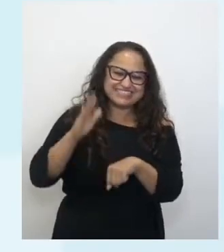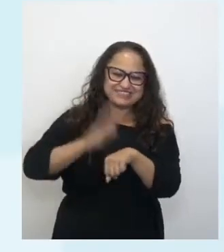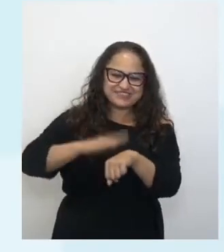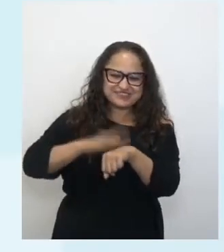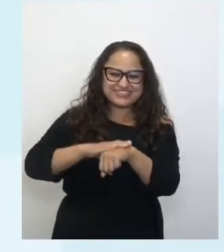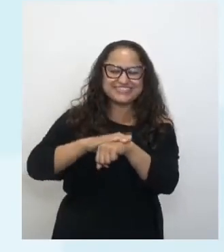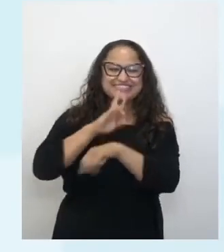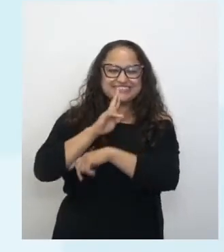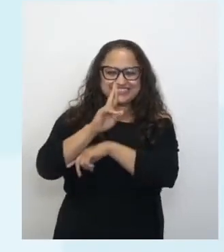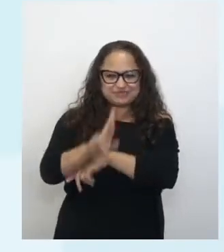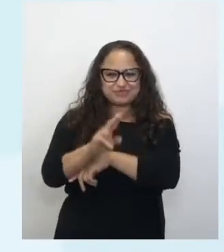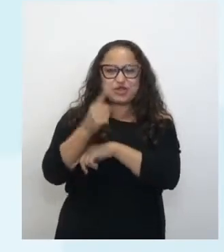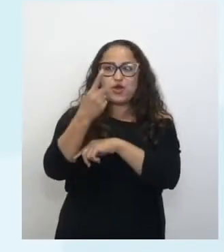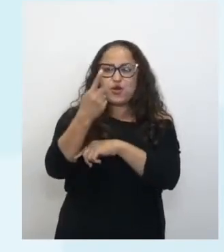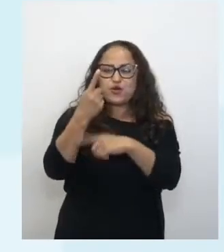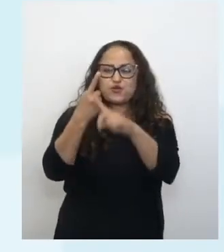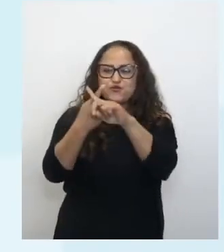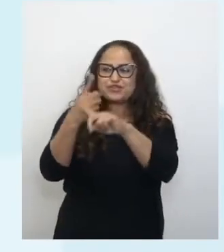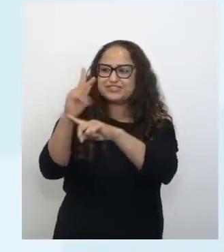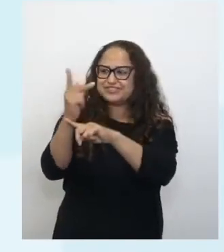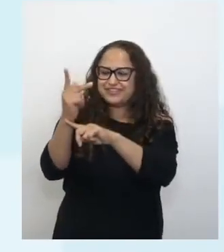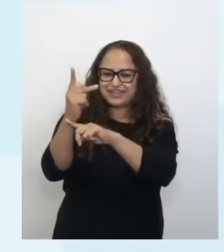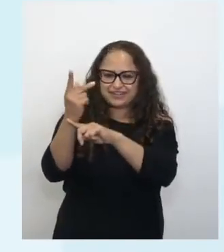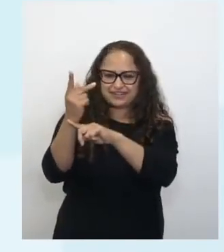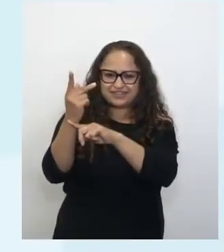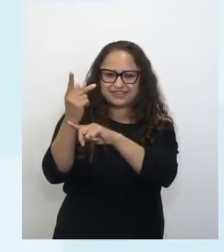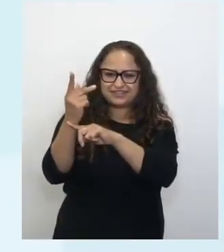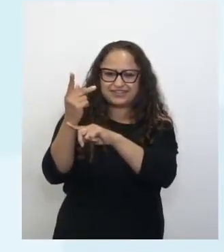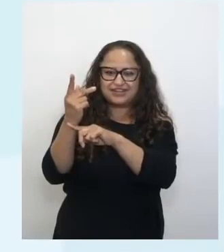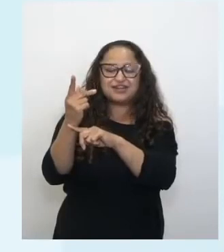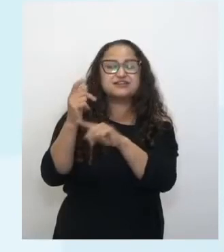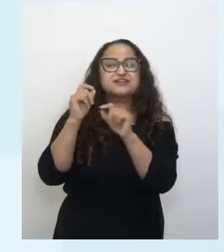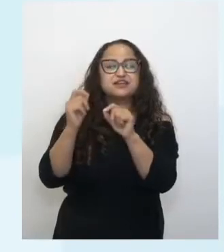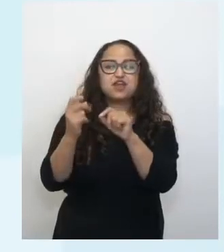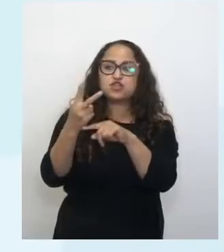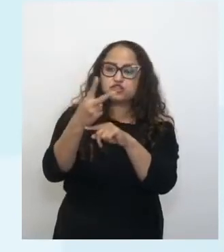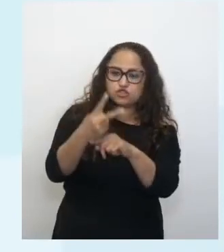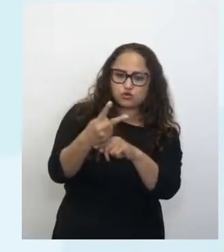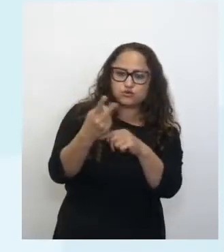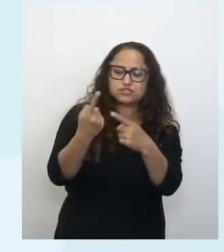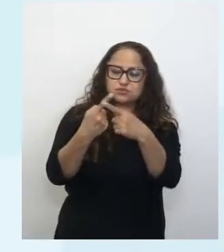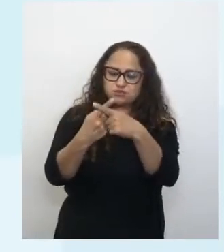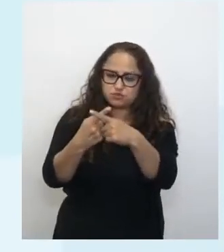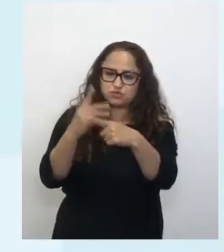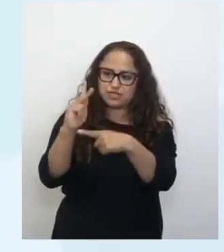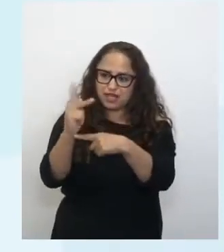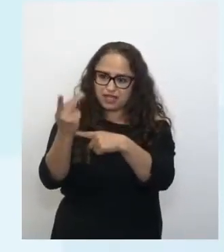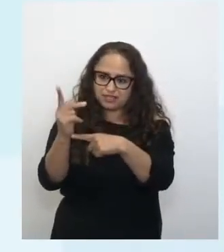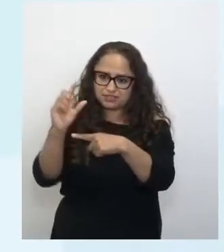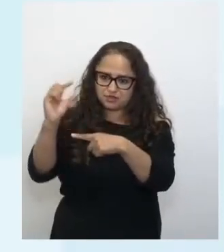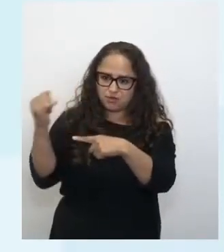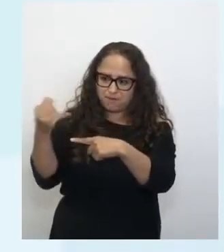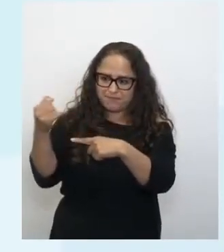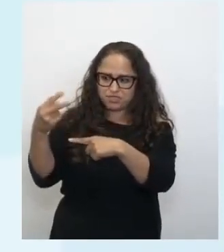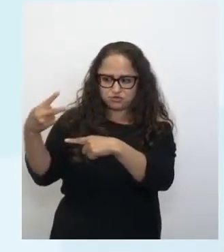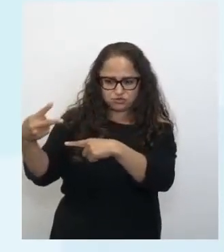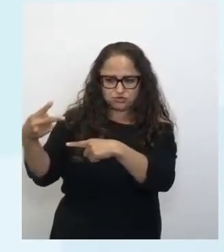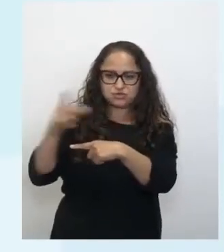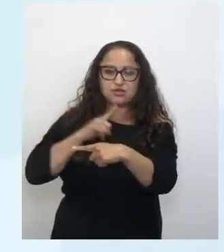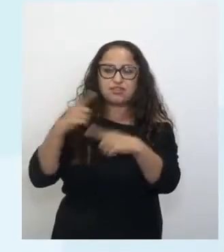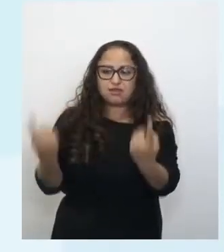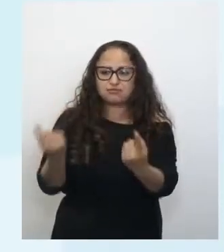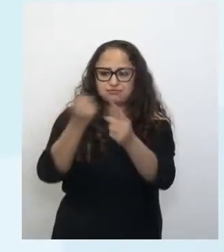multiplicação um vezes HQ igual dois que multiplica agazão menos dois aplique a propriedade